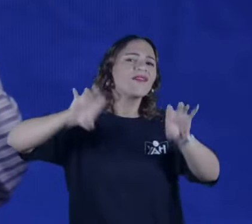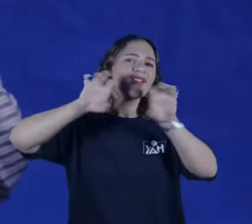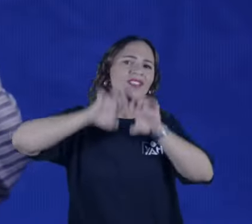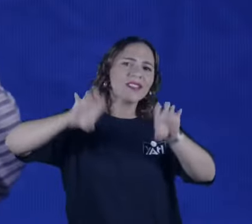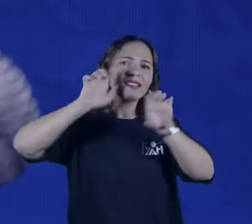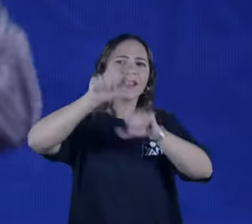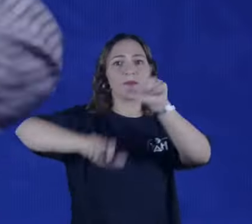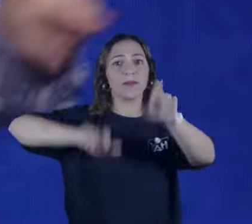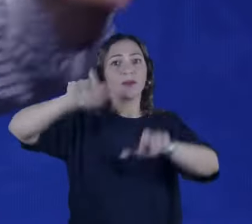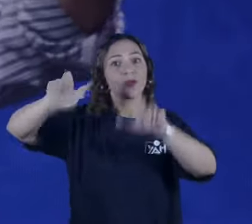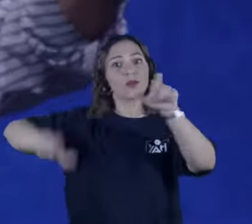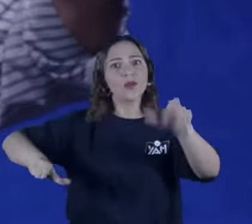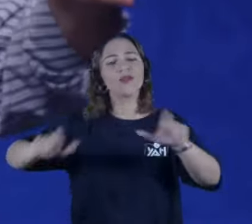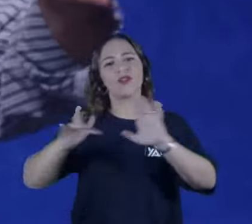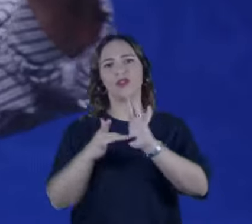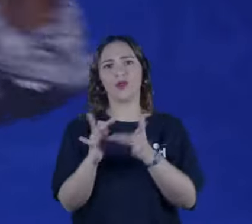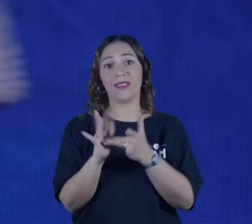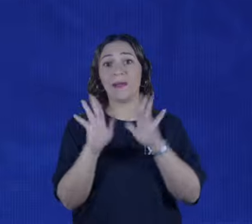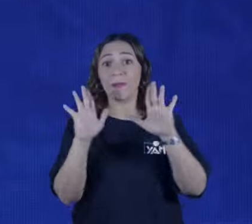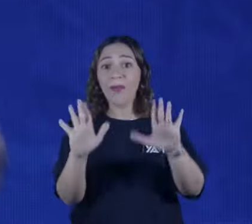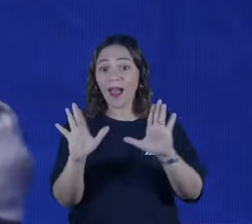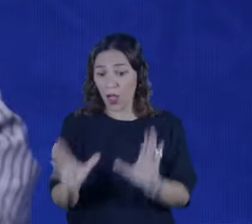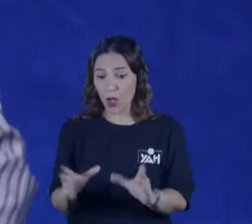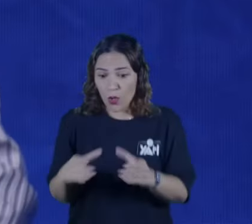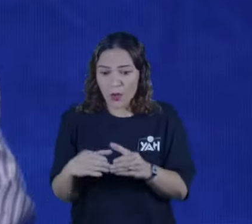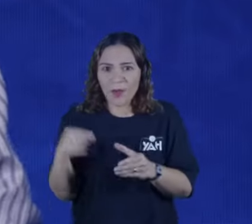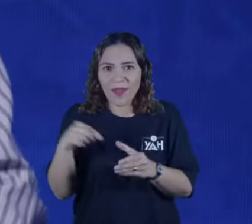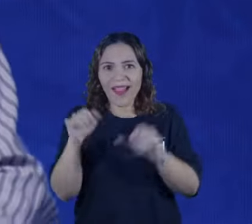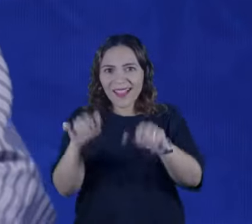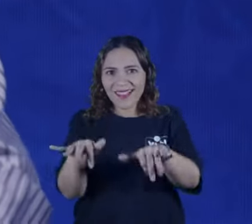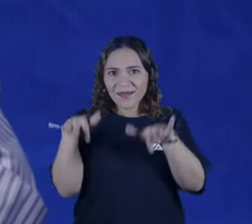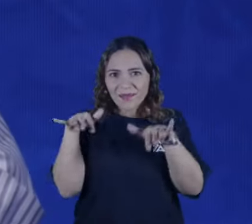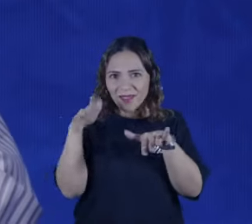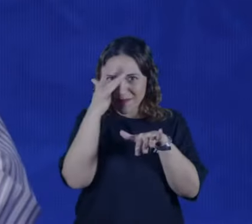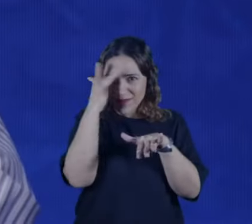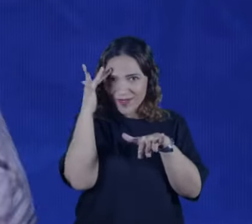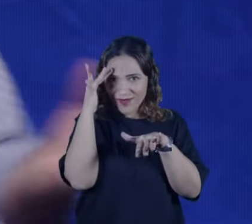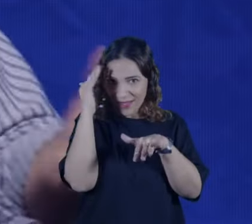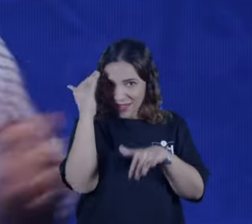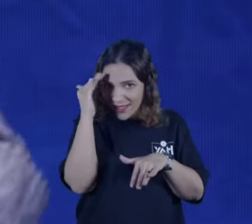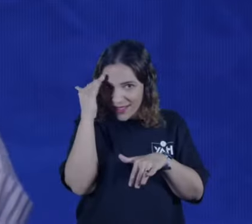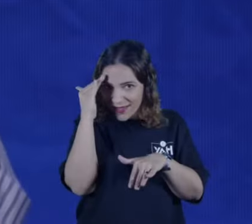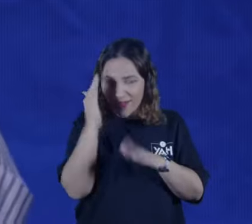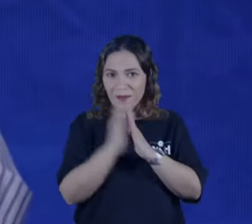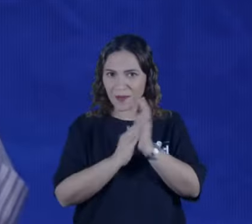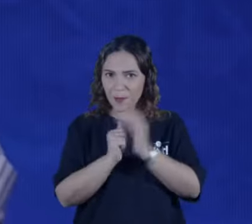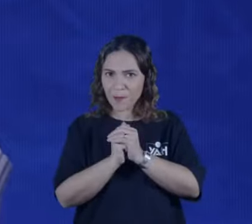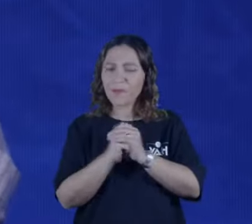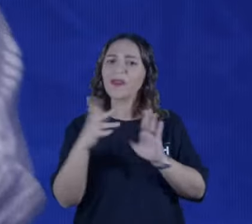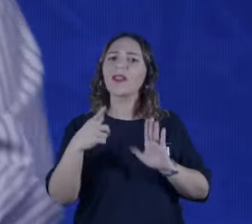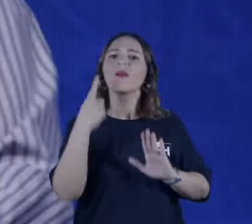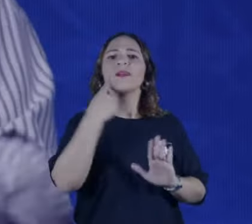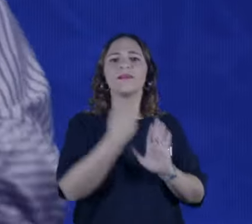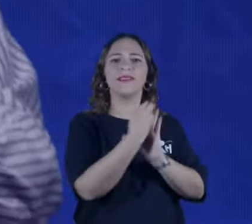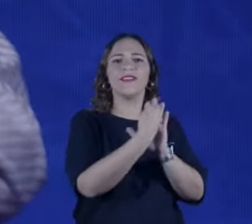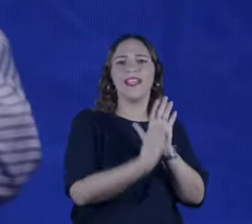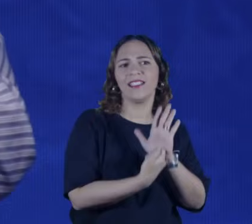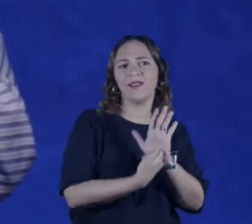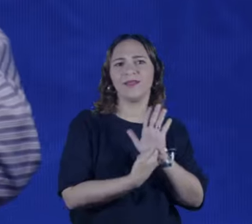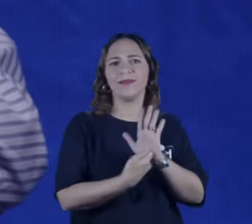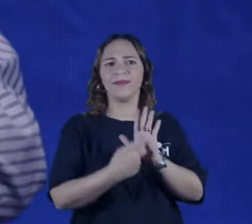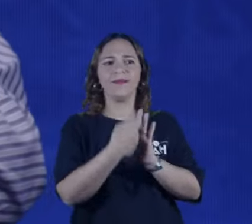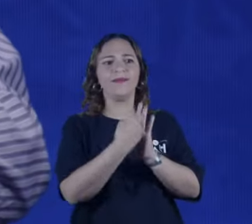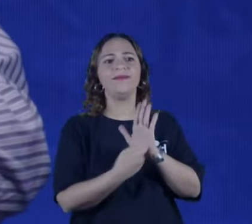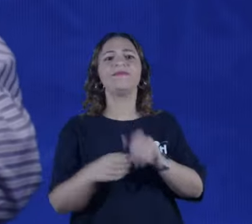Jesus, mas uma comunidade, uma assembleia de pessoas. Amém? E o texto de Efésios 2:22